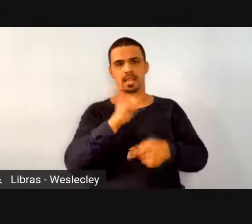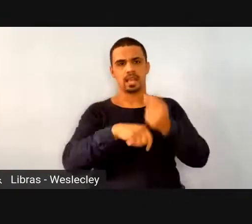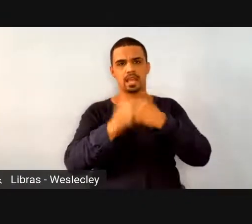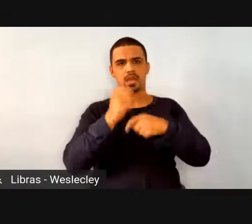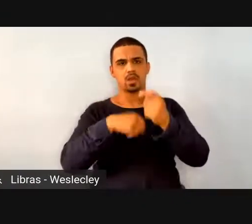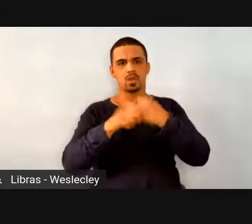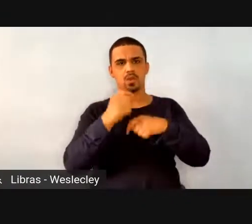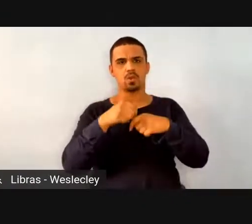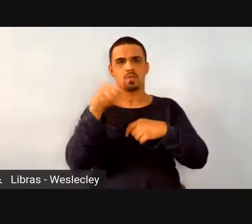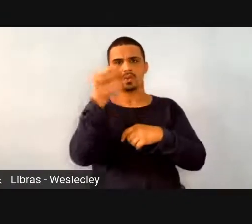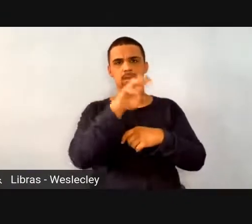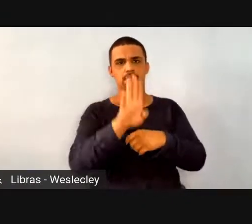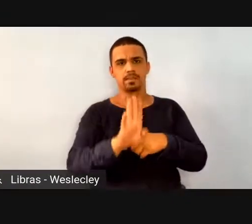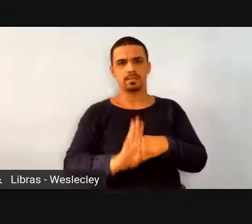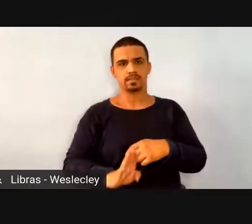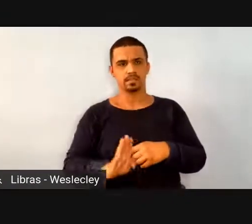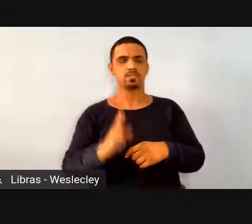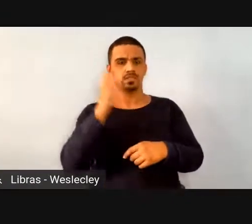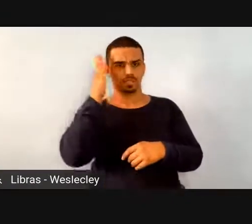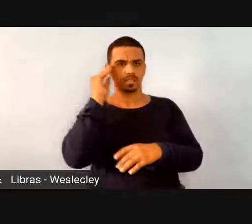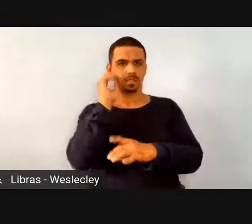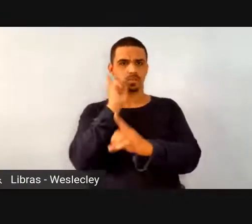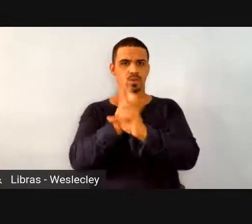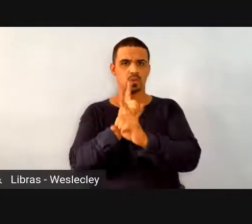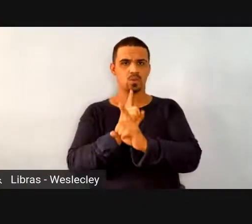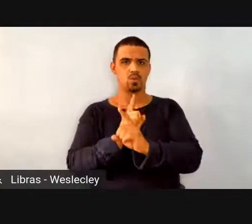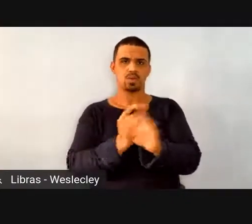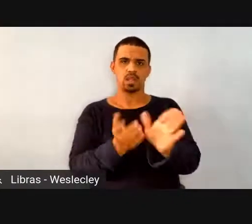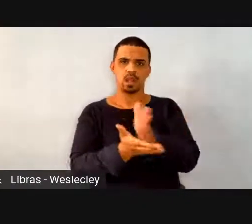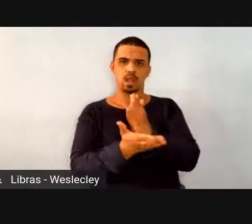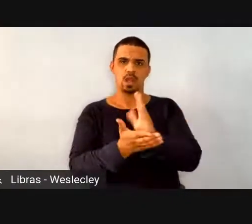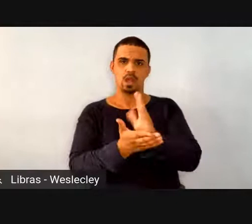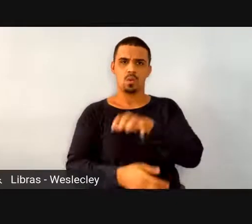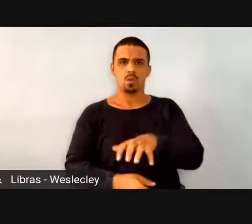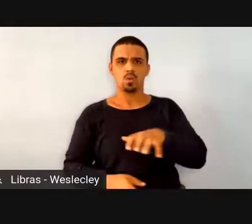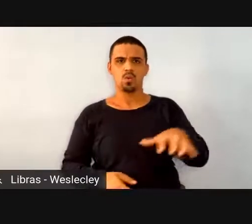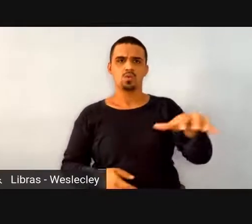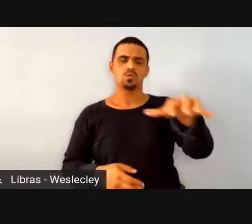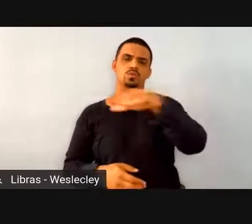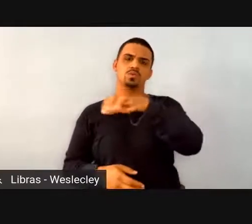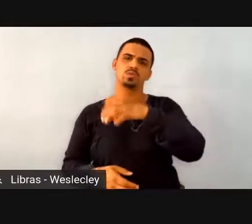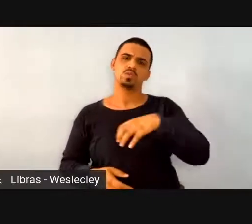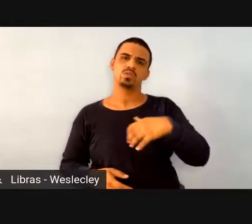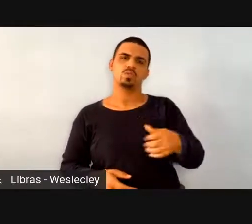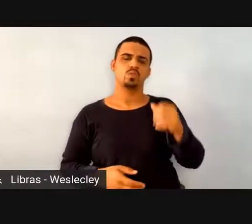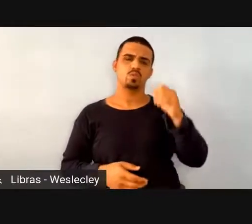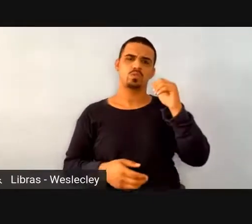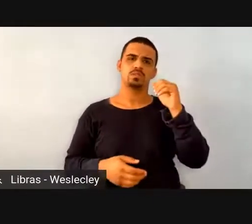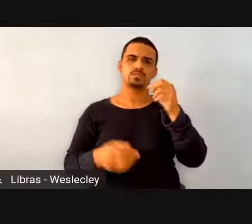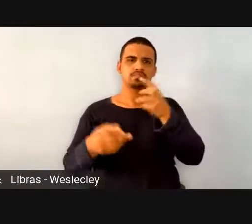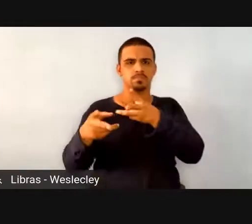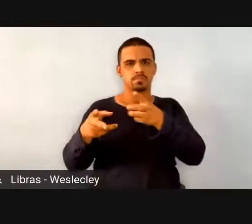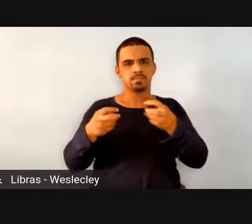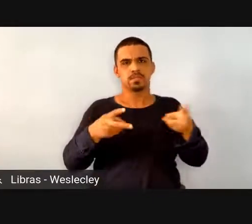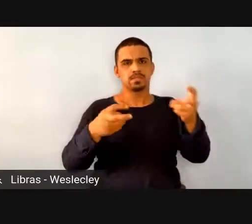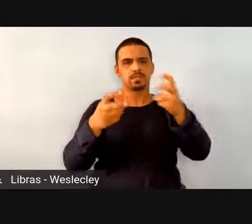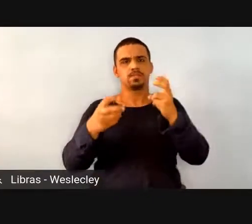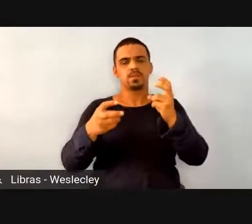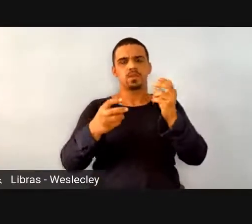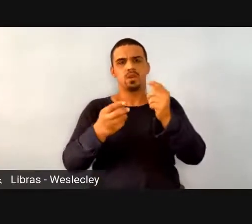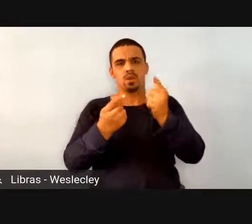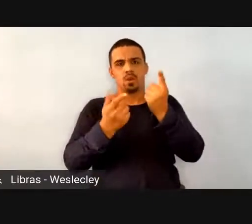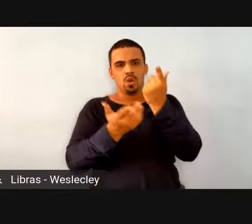todo, a gente identifica que alguns setores vislumbraram no financiamento eleitoral